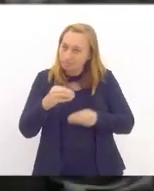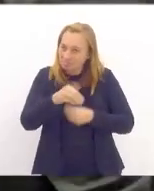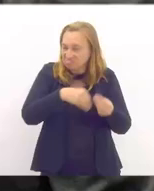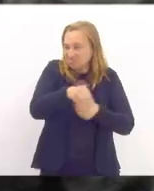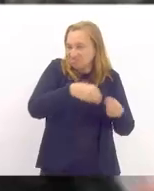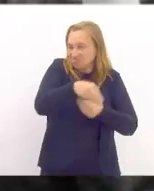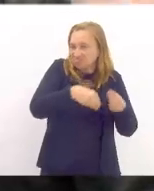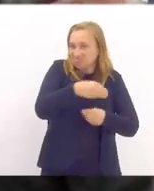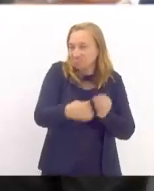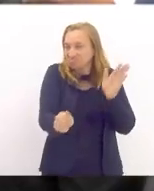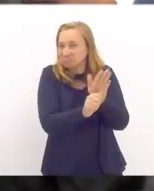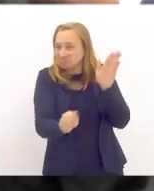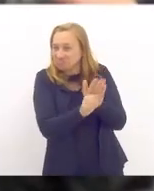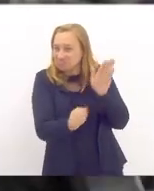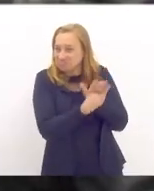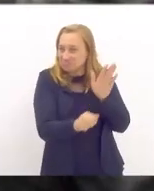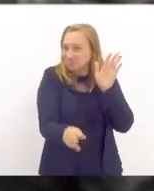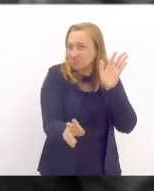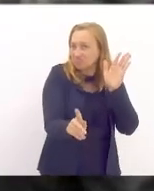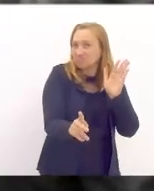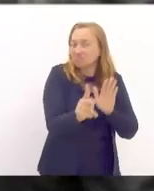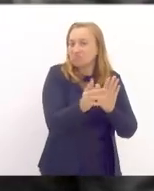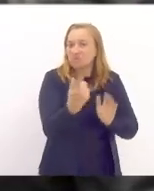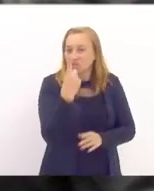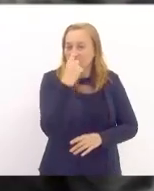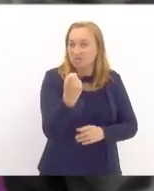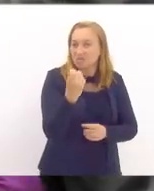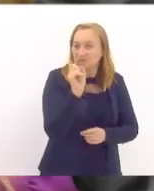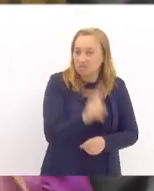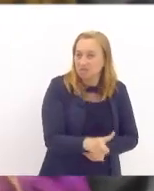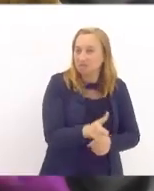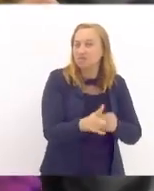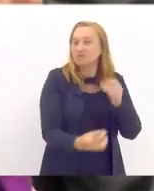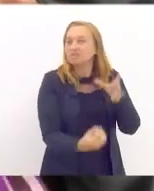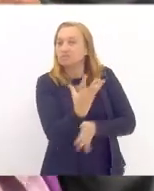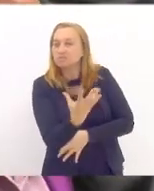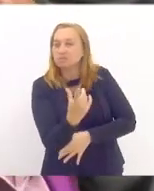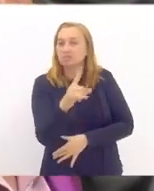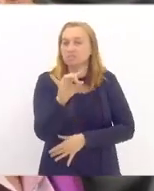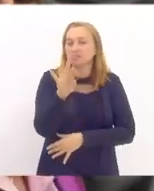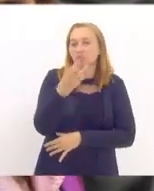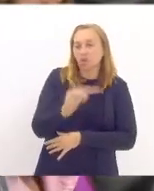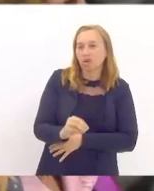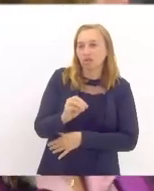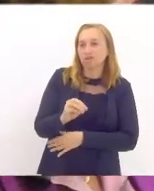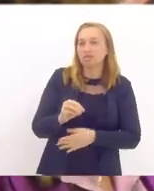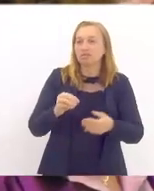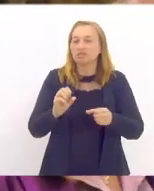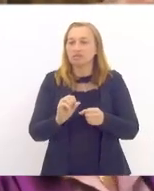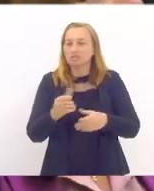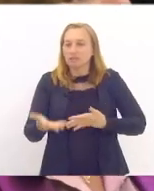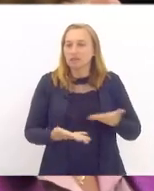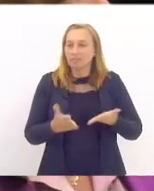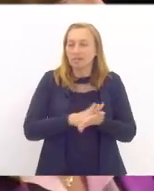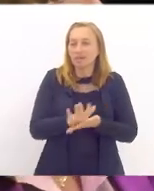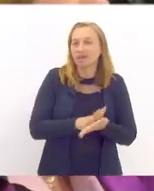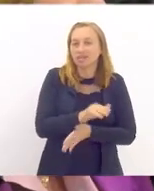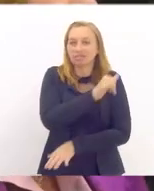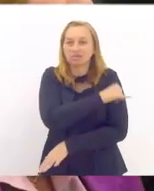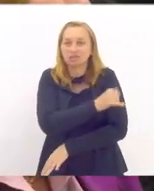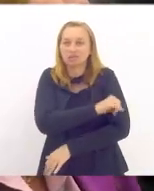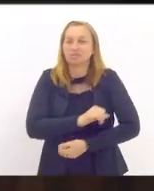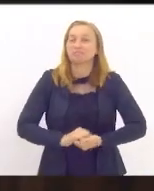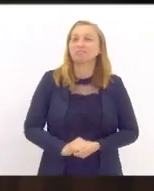todo o consumo de droga toda ali charada que se produz nesse buraco do lume que não serve para absolutamente nada no Rio de Janeiro eu